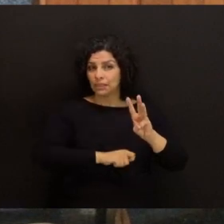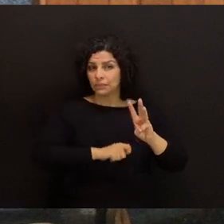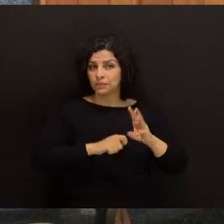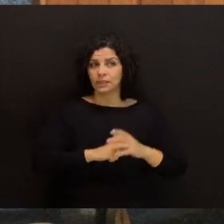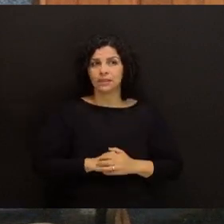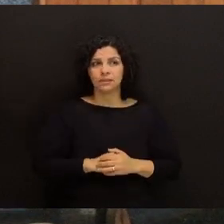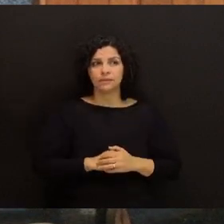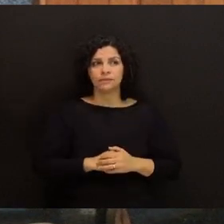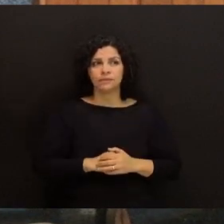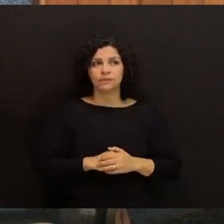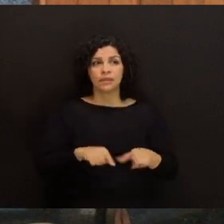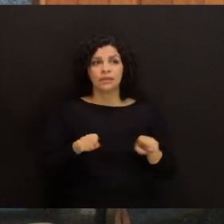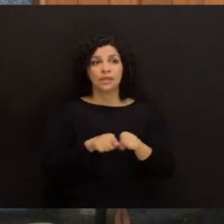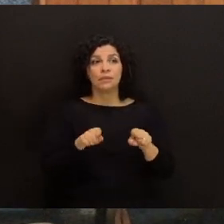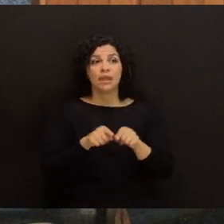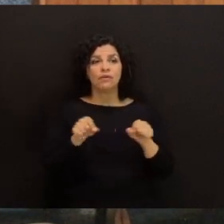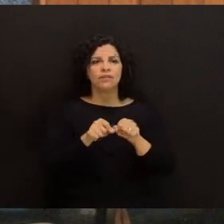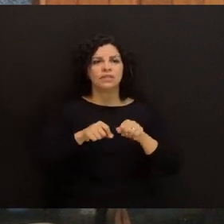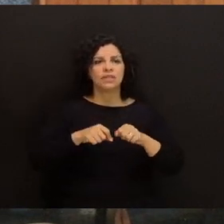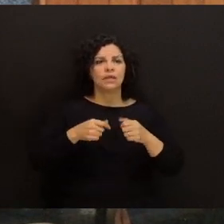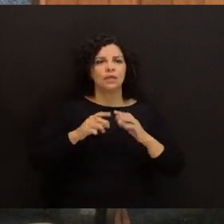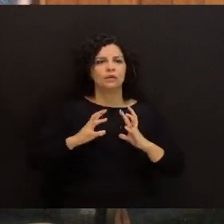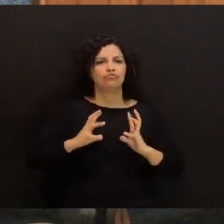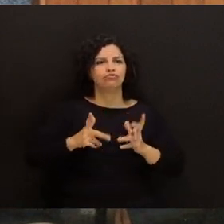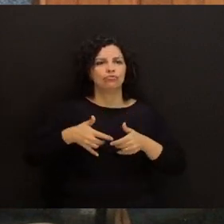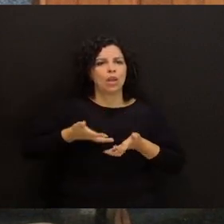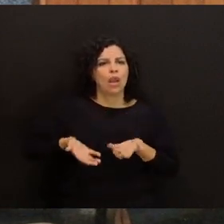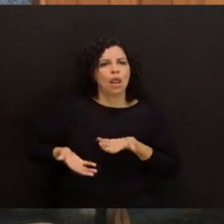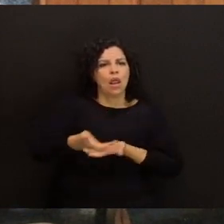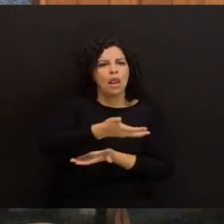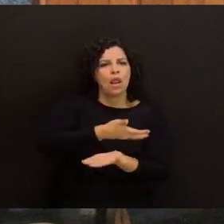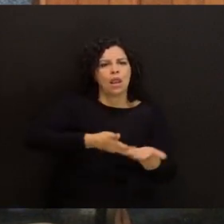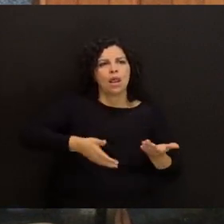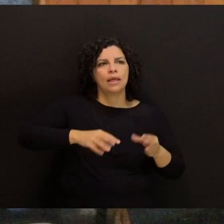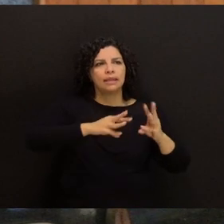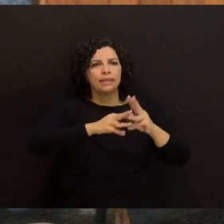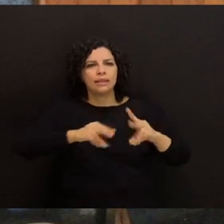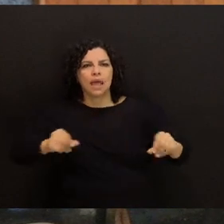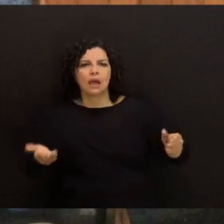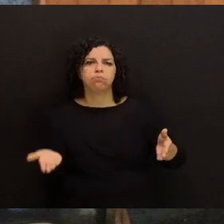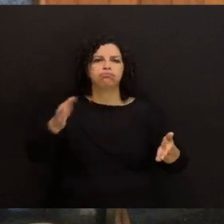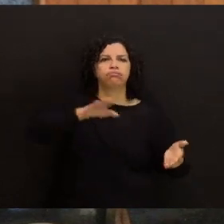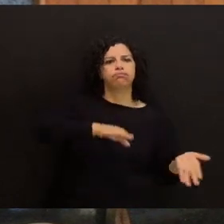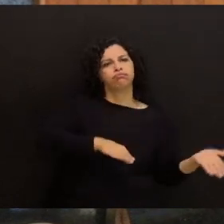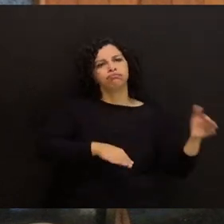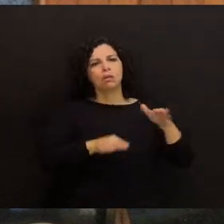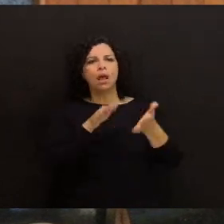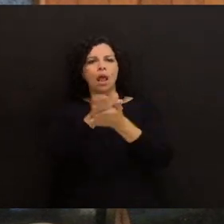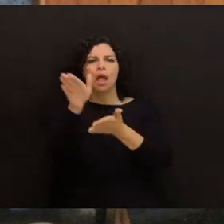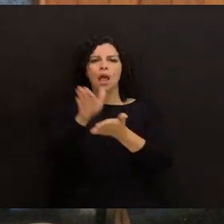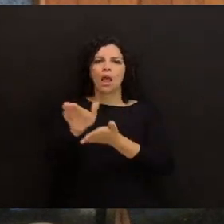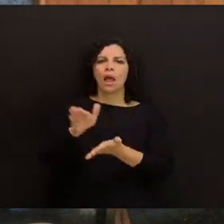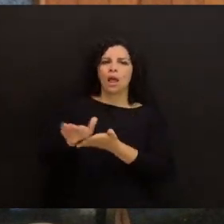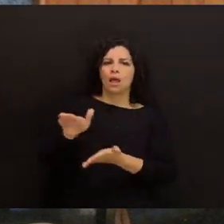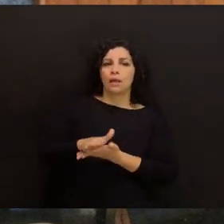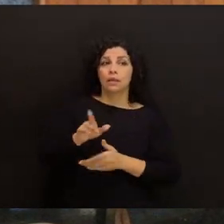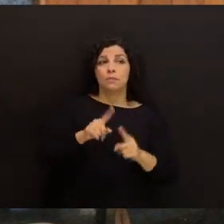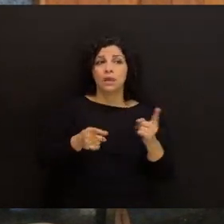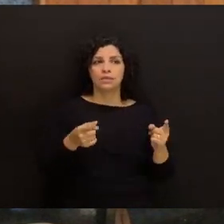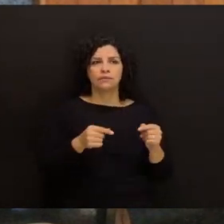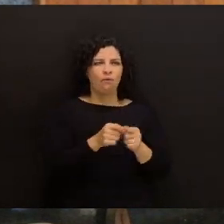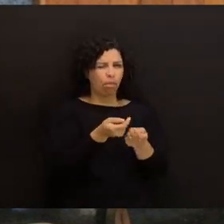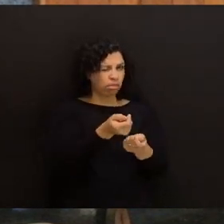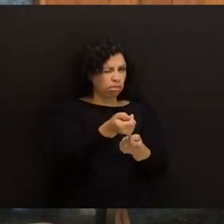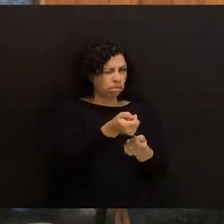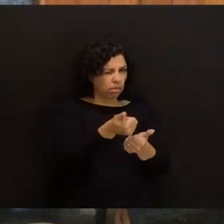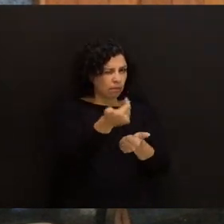vão começar a mexer com as máquinas lá vamos virar terra para um lado vamos virar terra para outro vão gastar dinheiro público e vou enganar